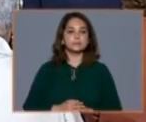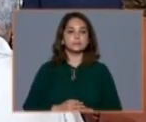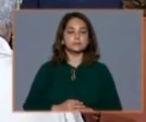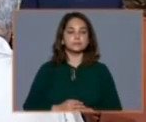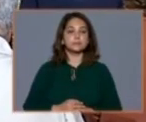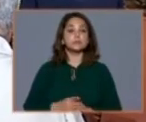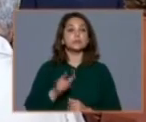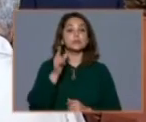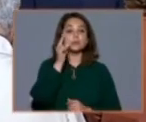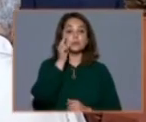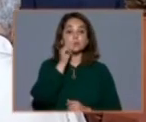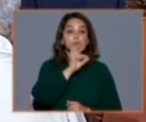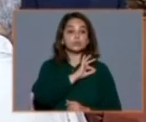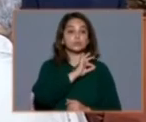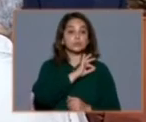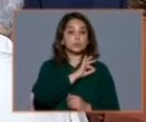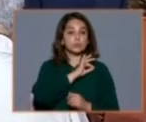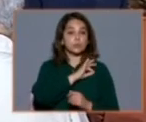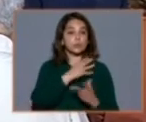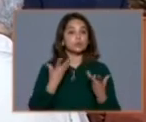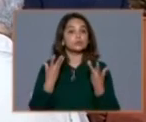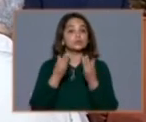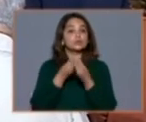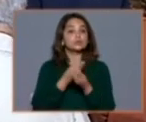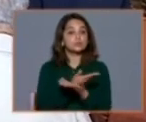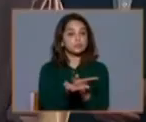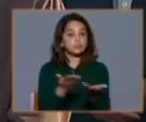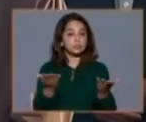O Senhor esteja convosco.